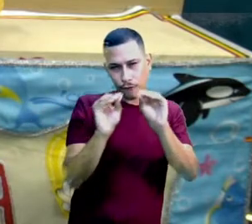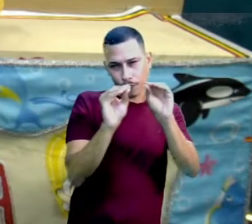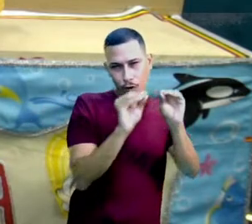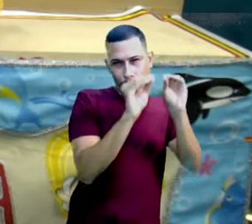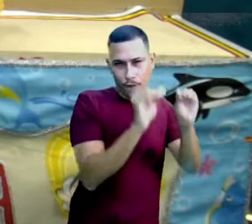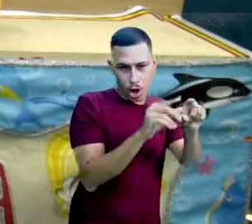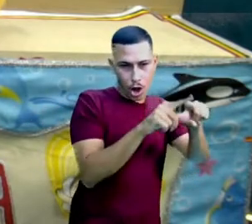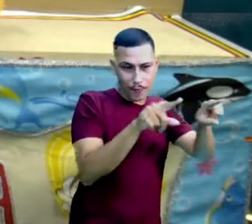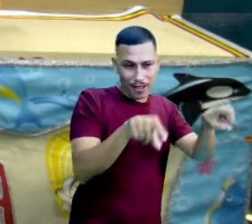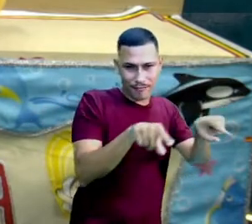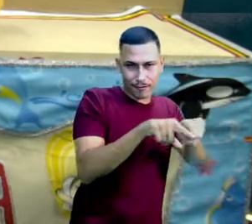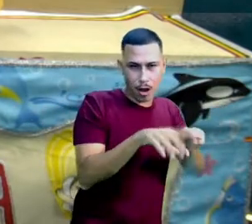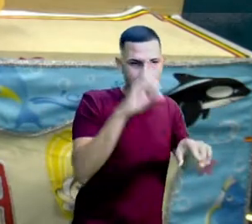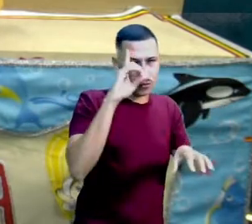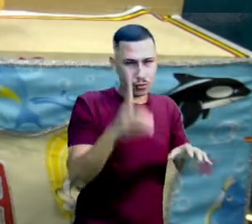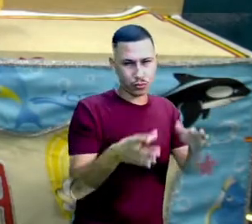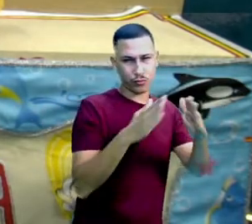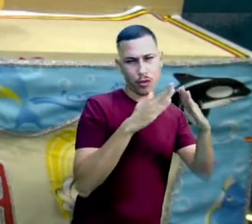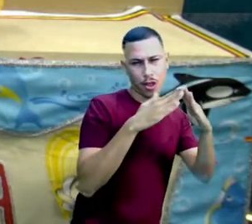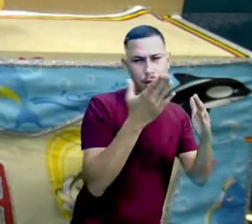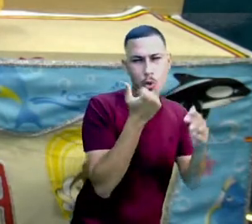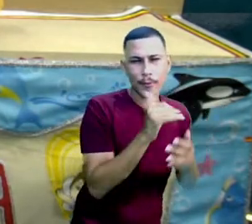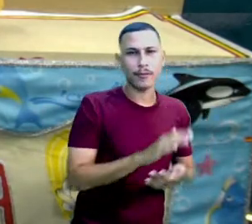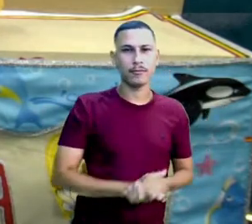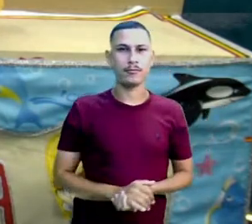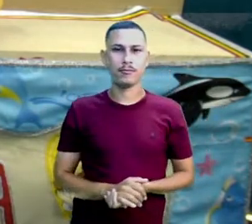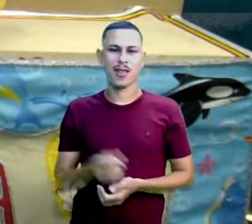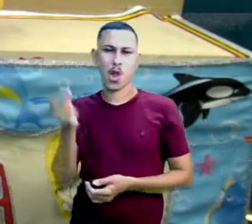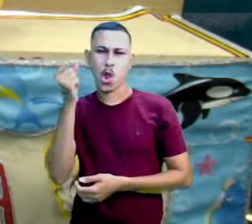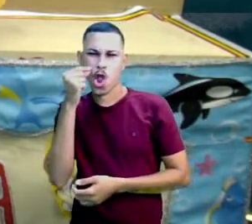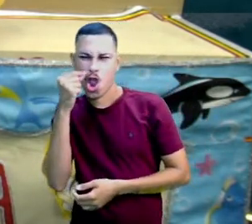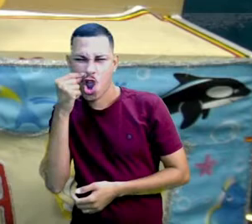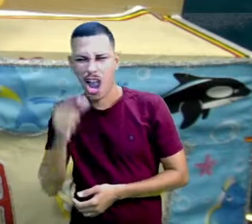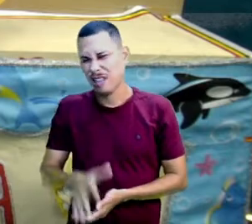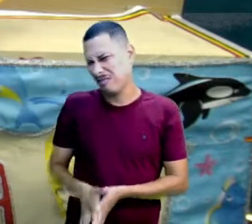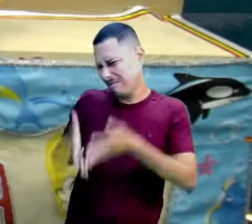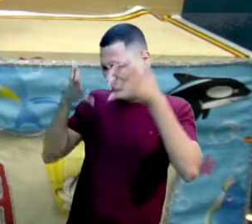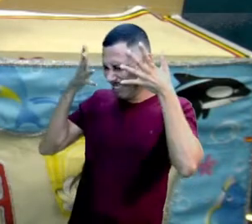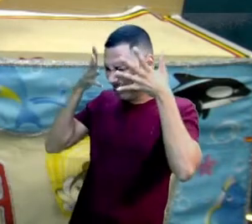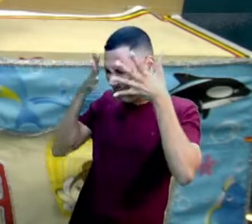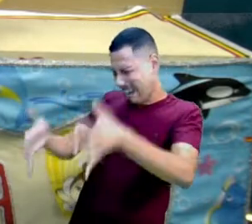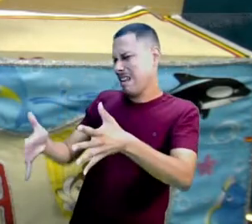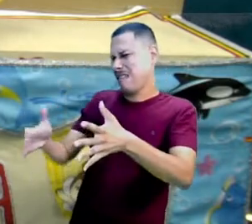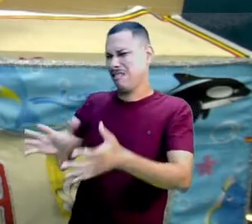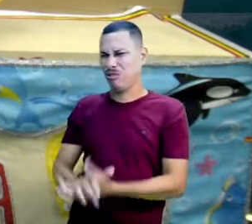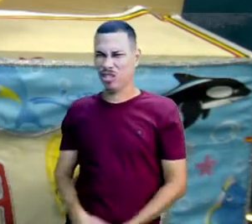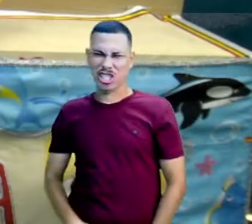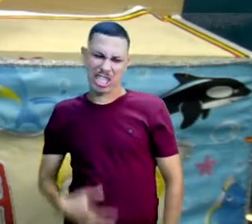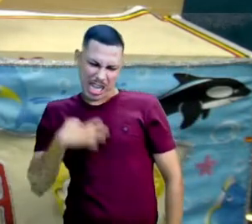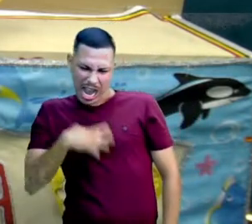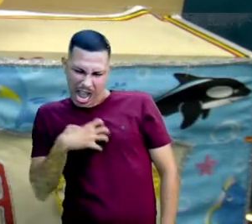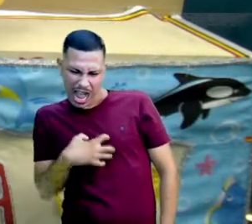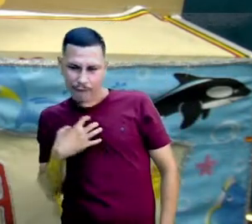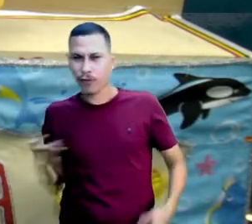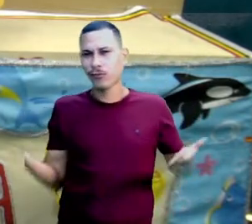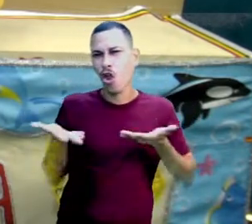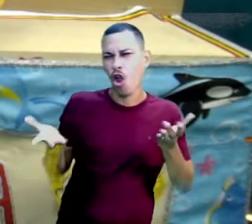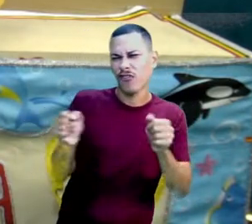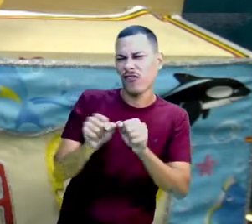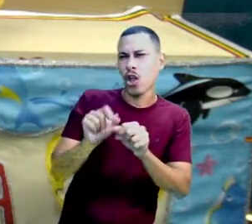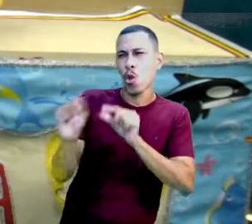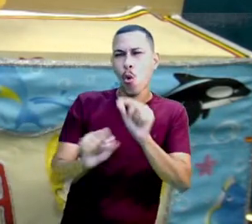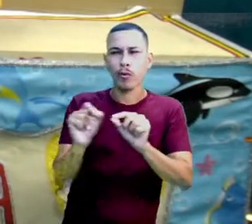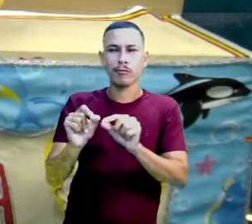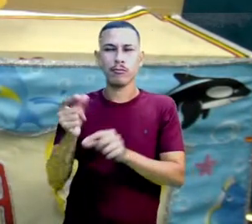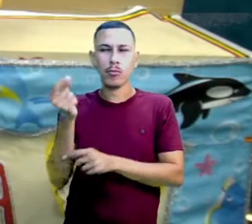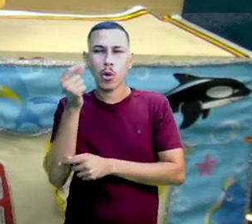né? E o rato ficou aperreado. E agora? Aí ele teve uma